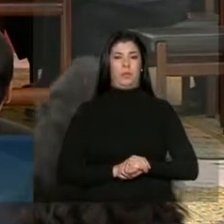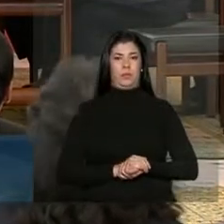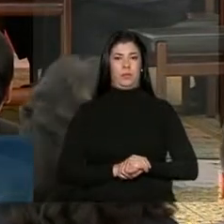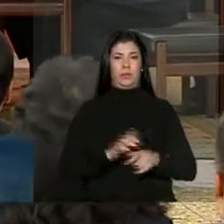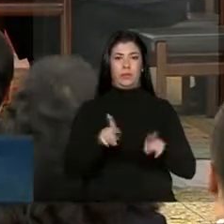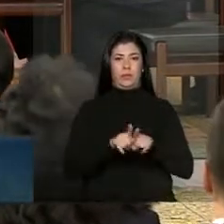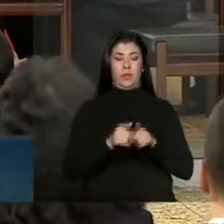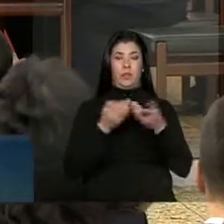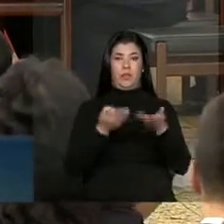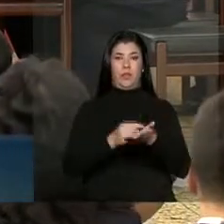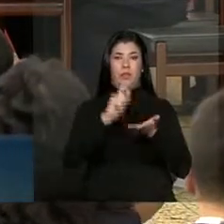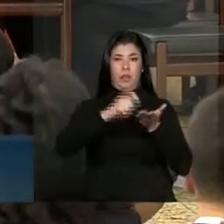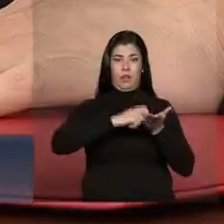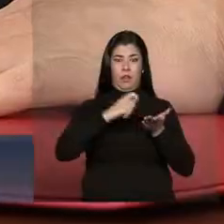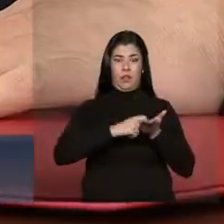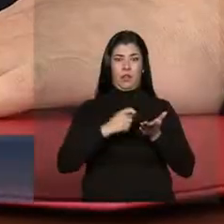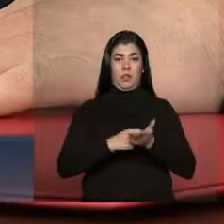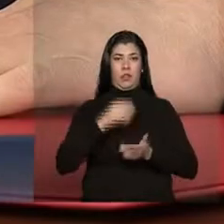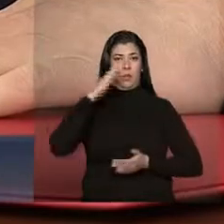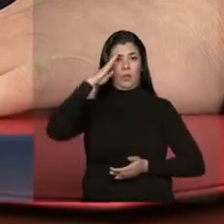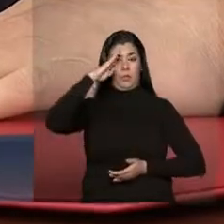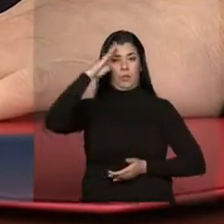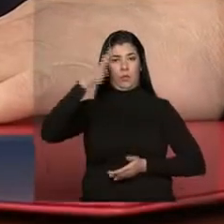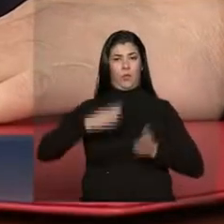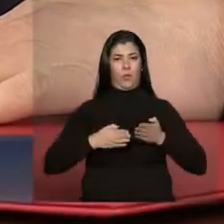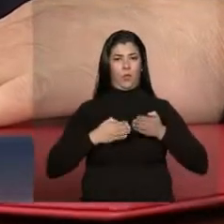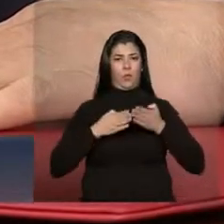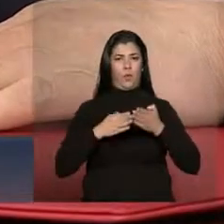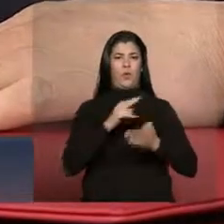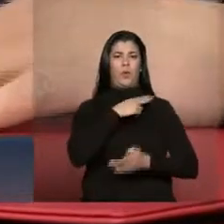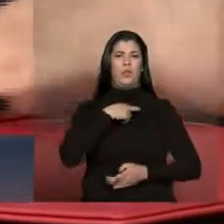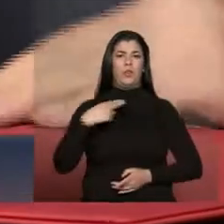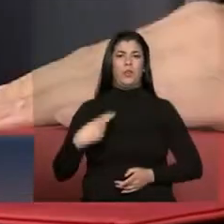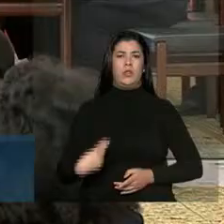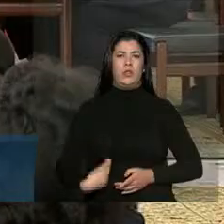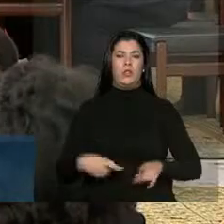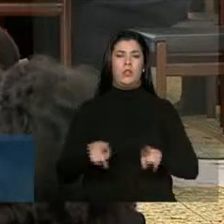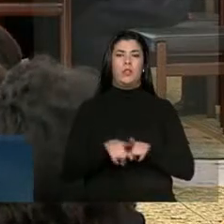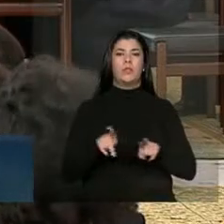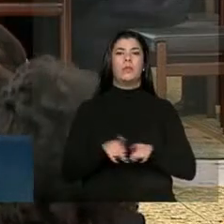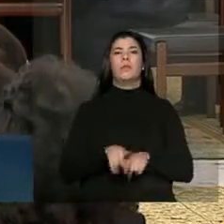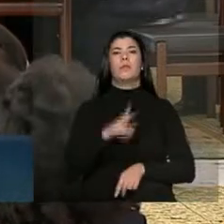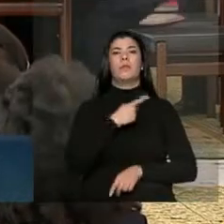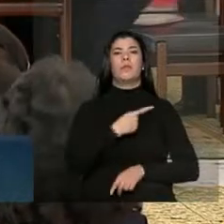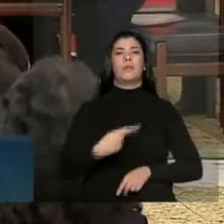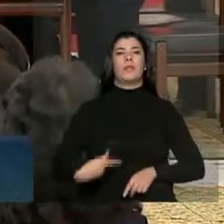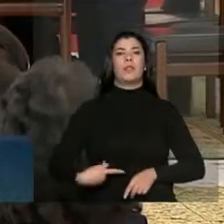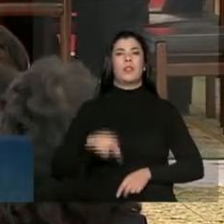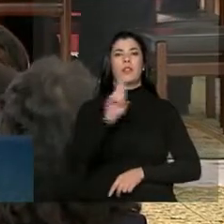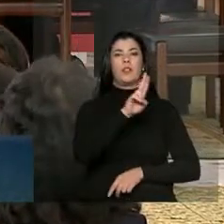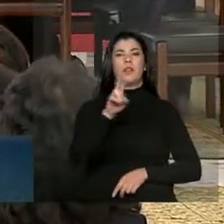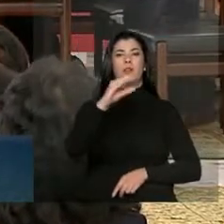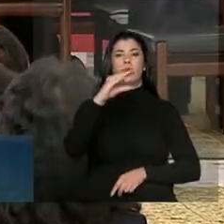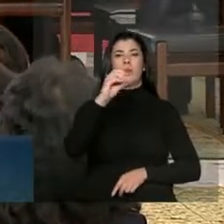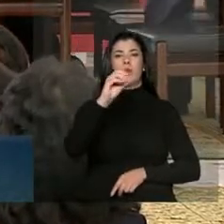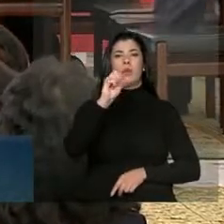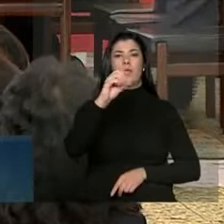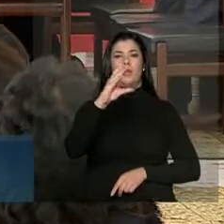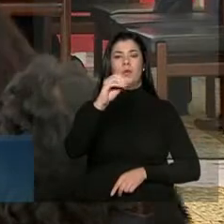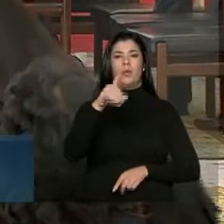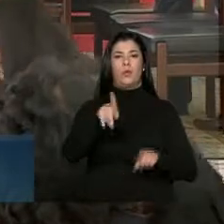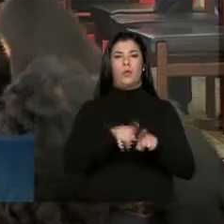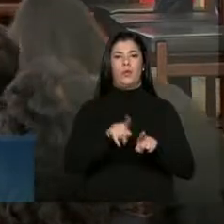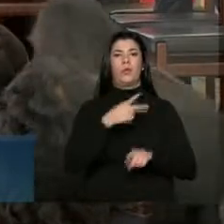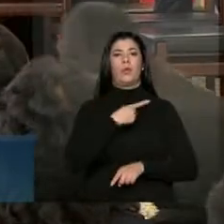frete oceânico China, Ma Zhehua, presidente da Cosco, Tio Lirong, presidente da